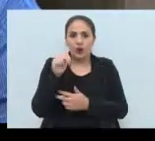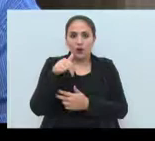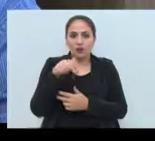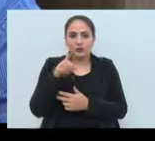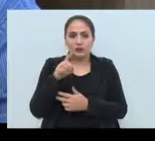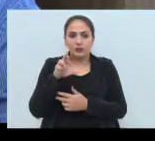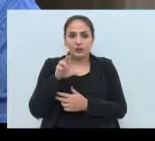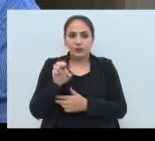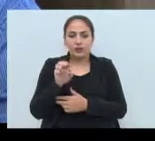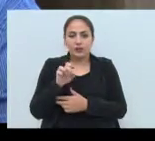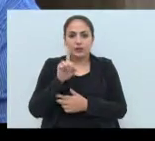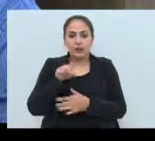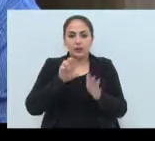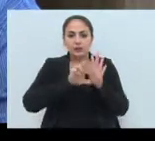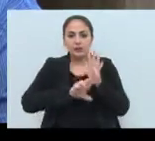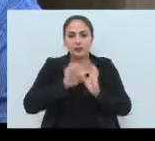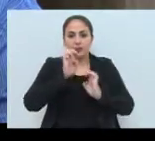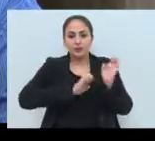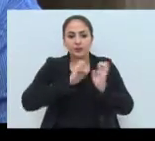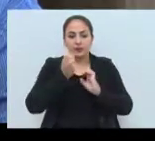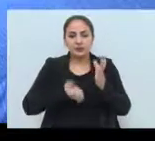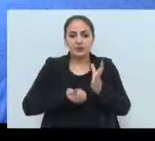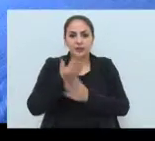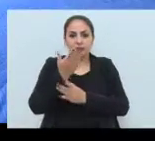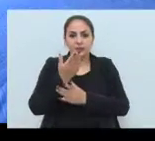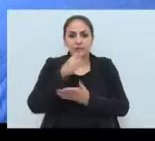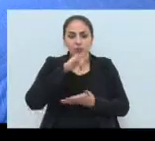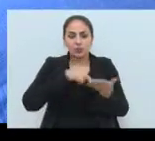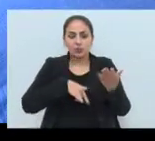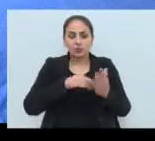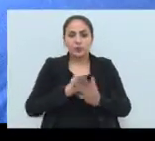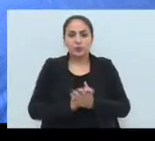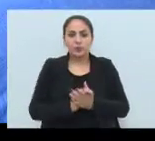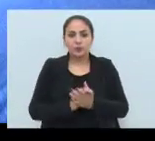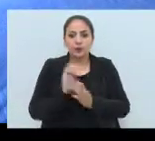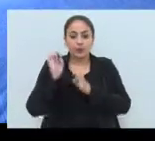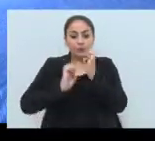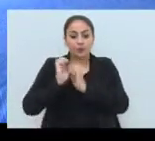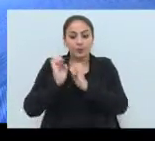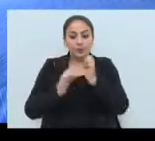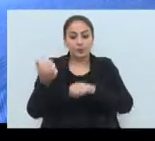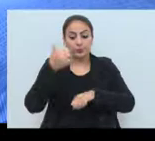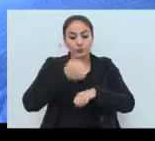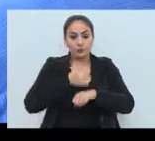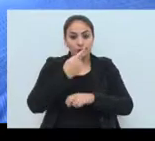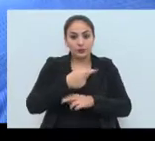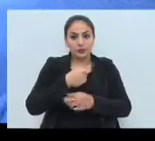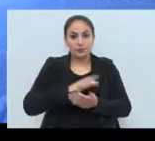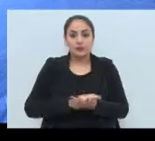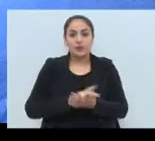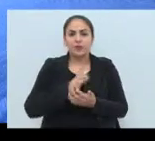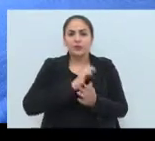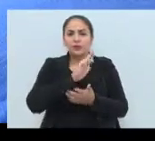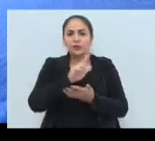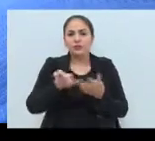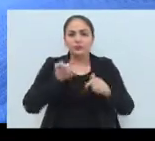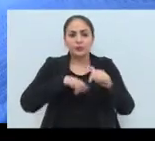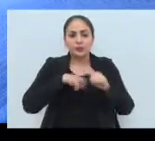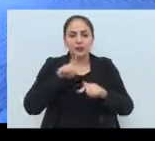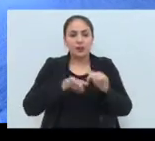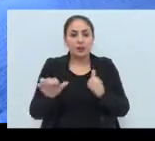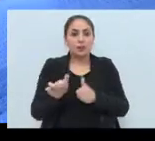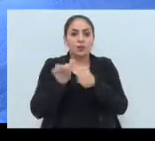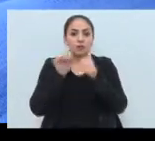Brasolin, representante da empresa que elabora o documento, a companhia que assumir o serviço deverá disponibilizar uma série de equipamentos